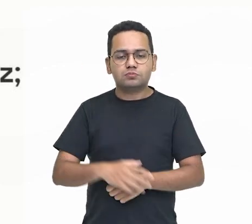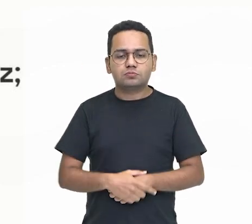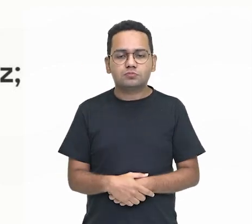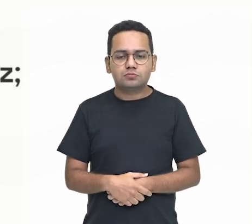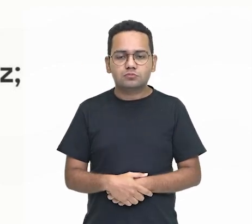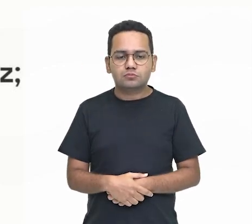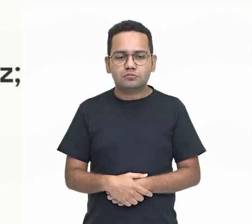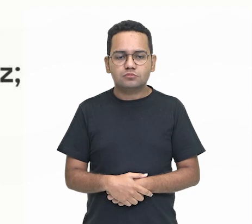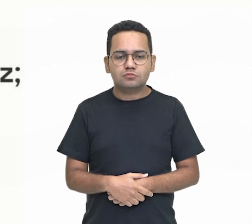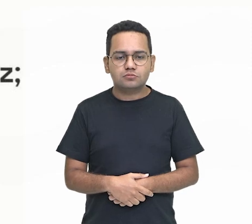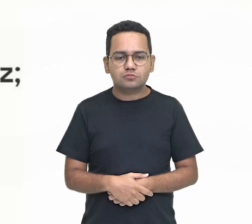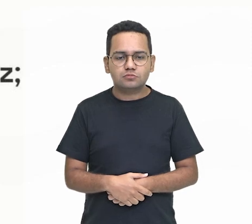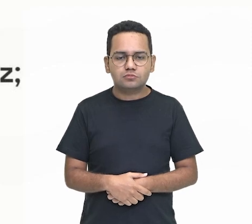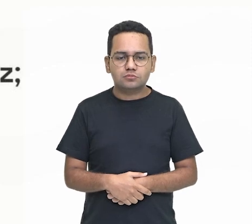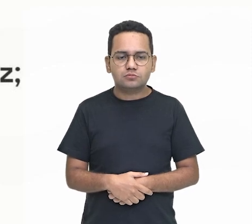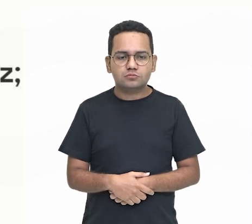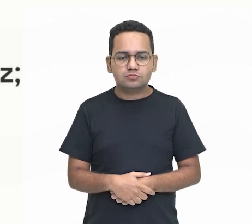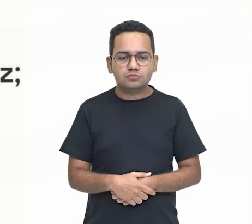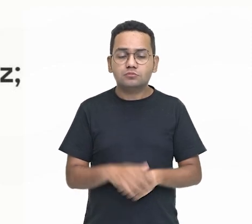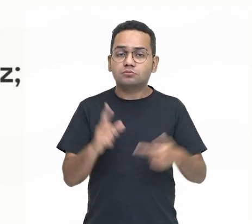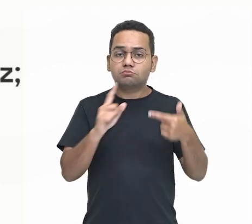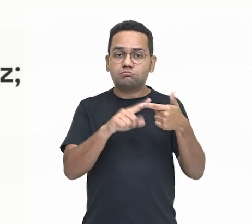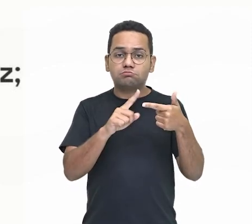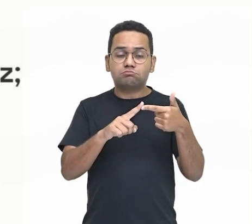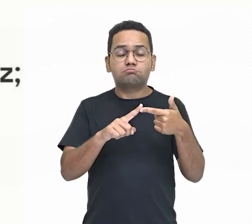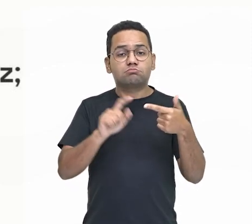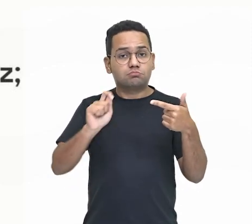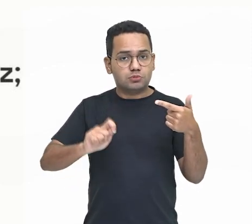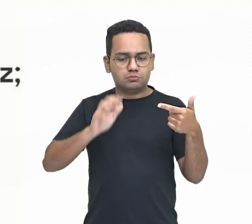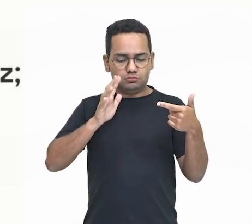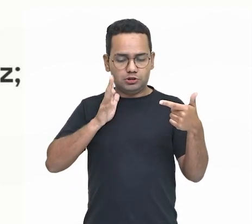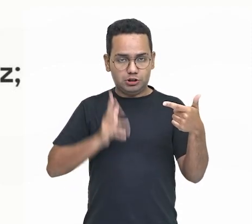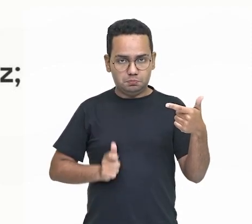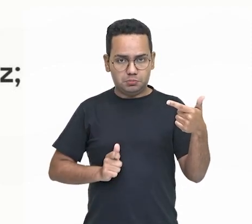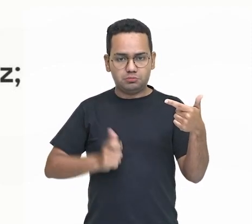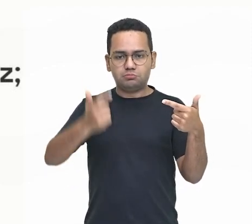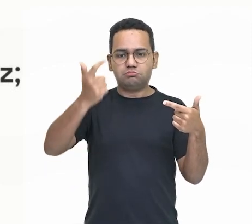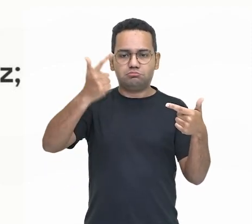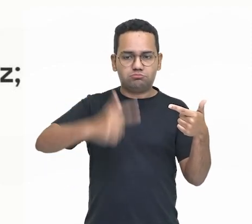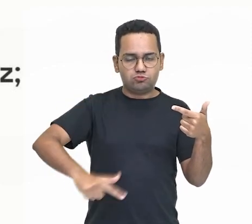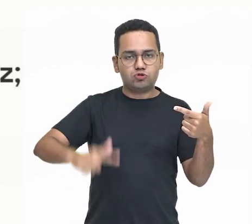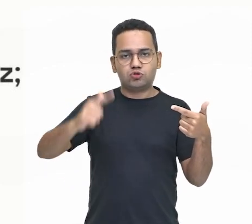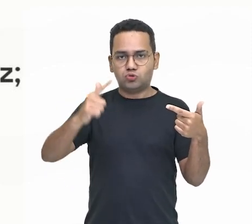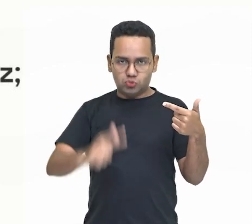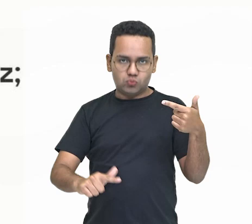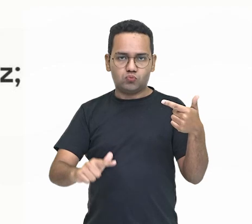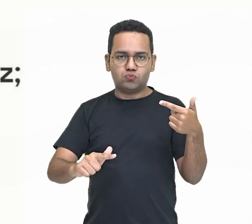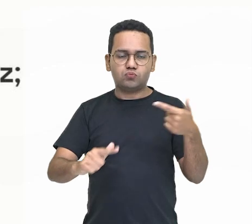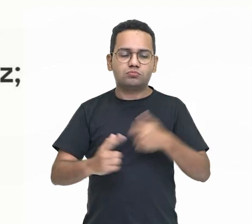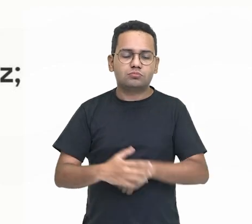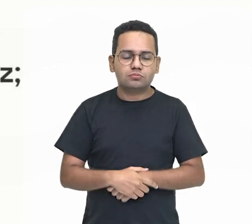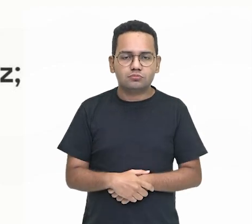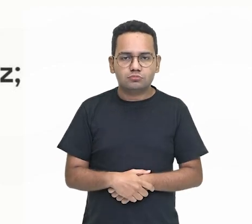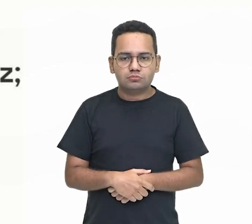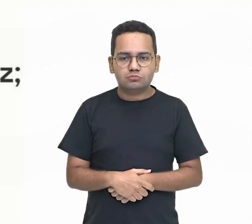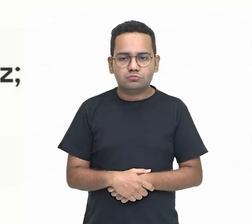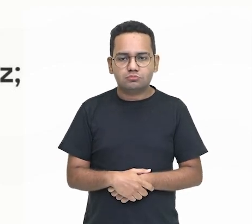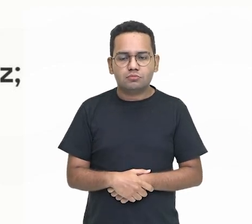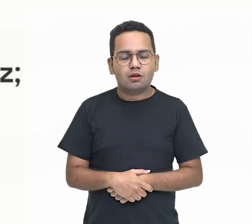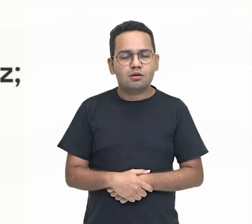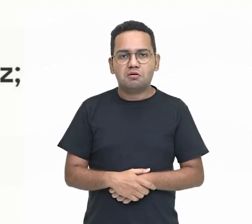do Sol, ser uma energia, olha aí, renovável, alternativa